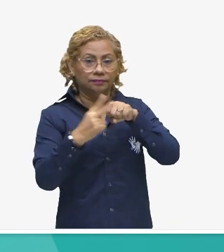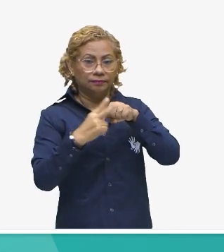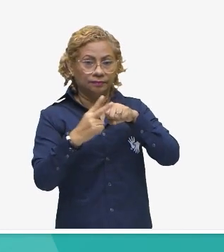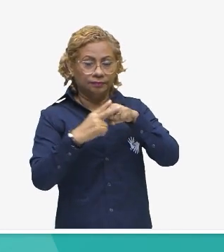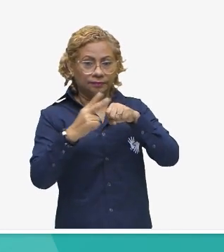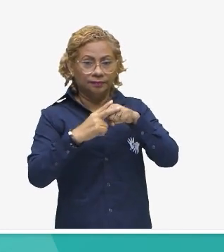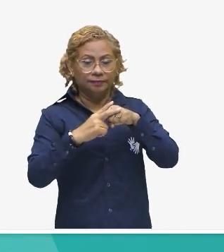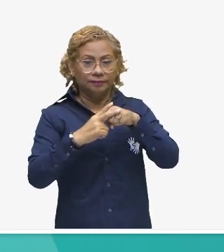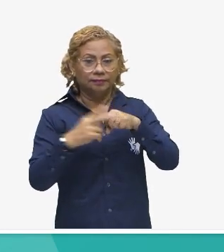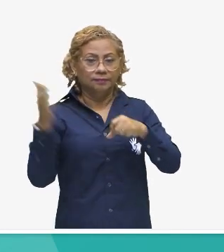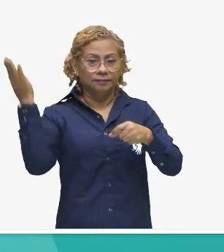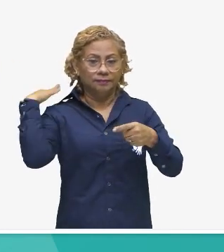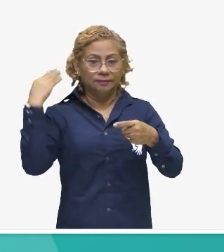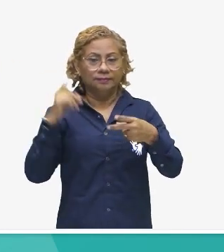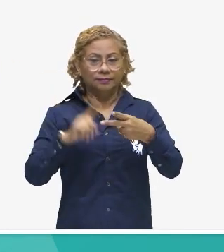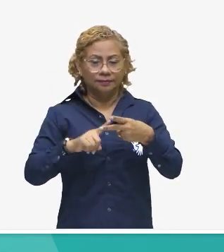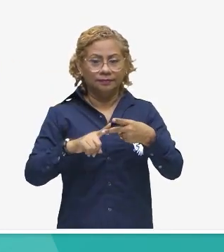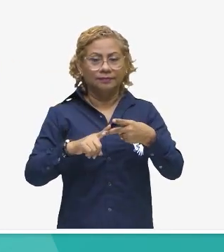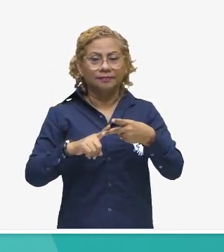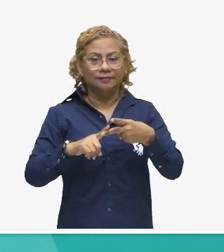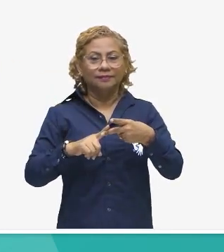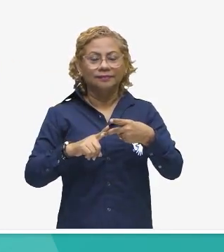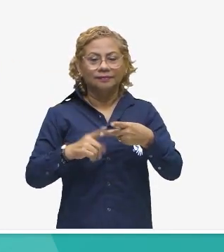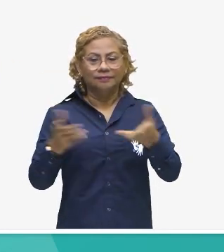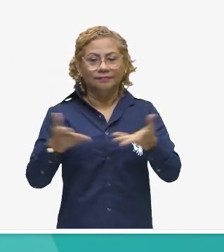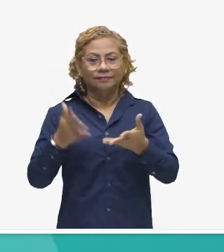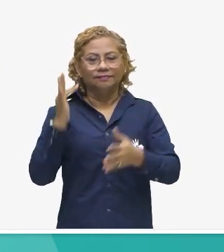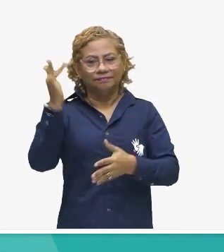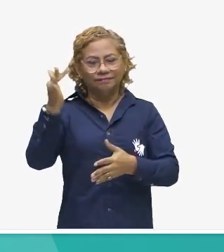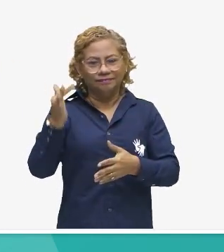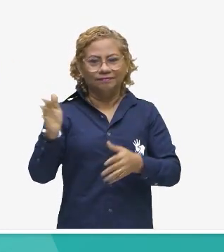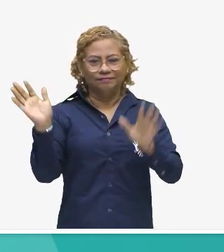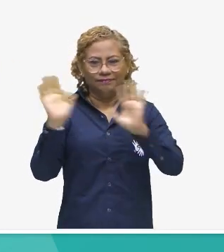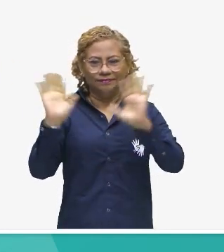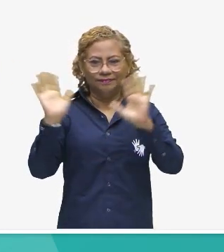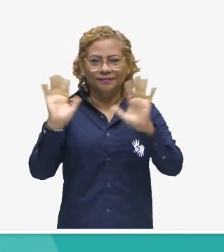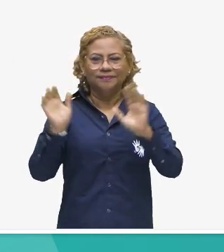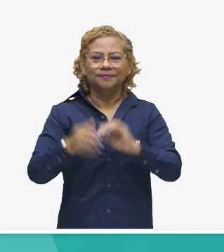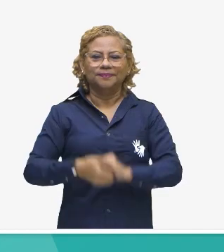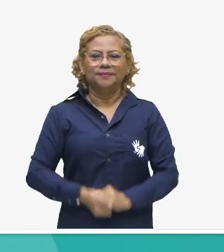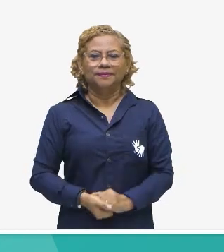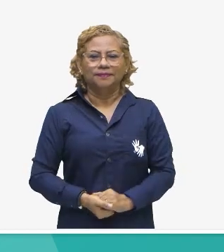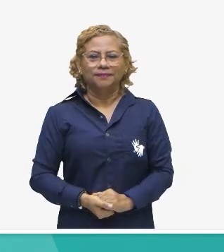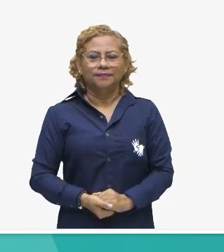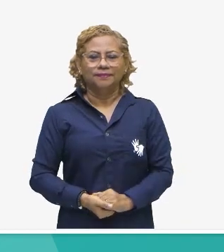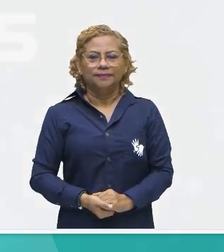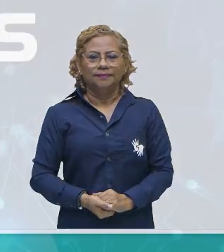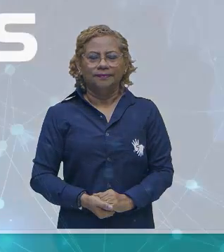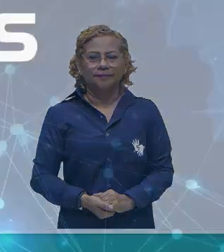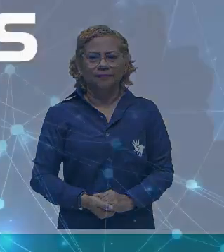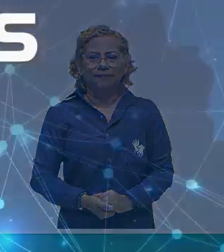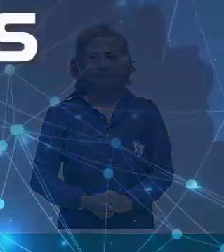E até a próxima aula. Música